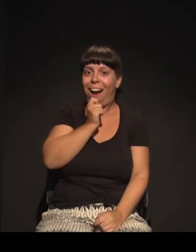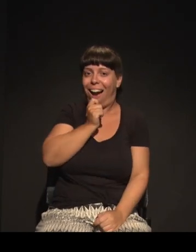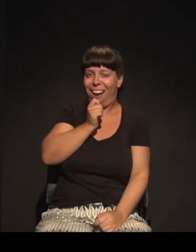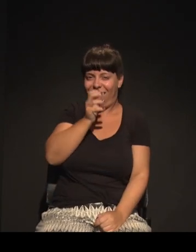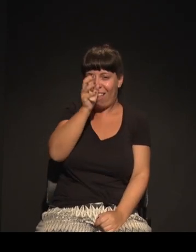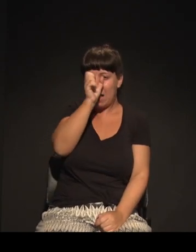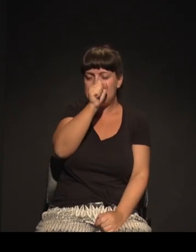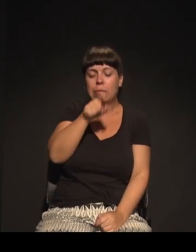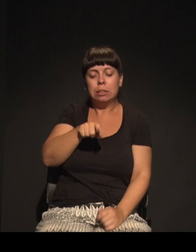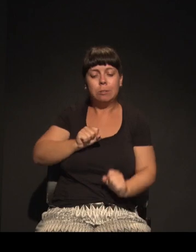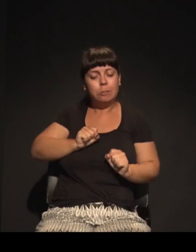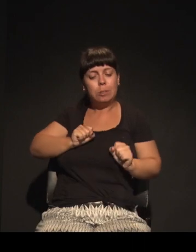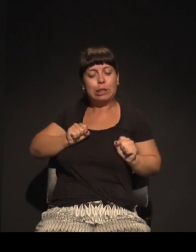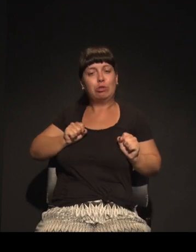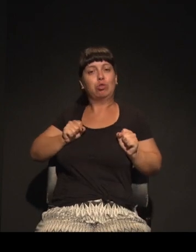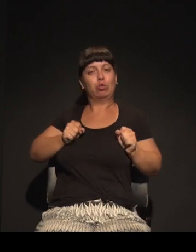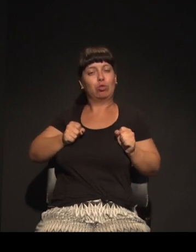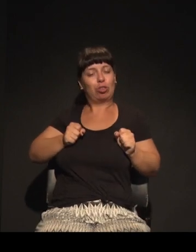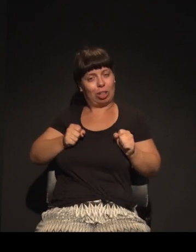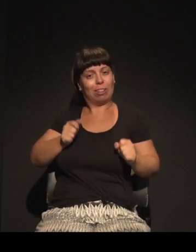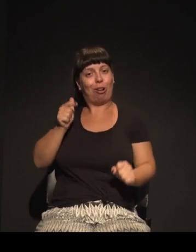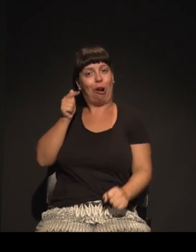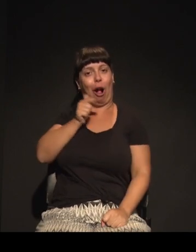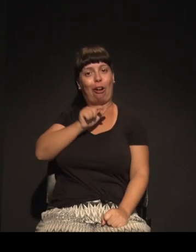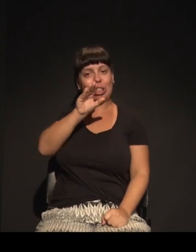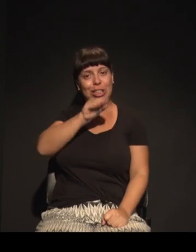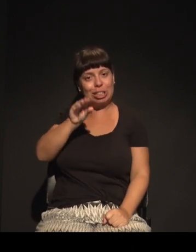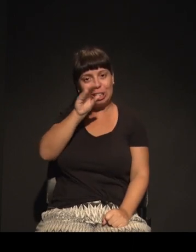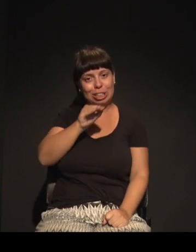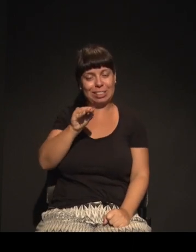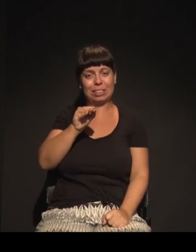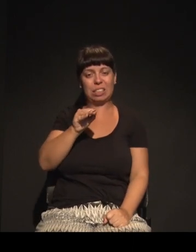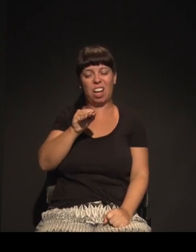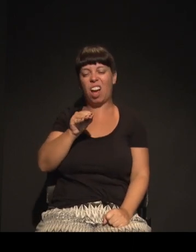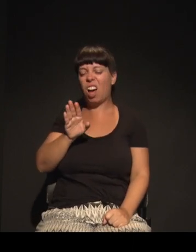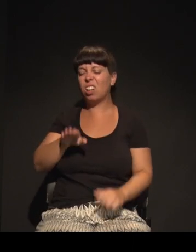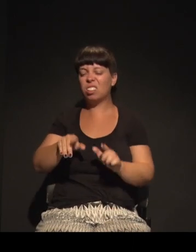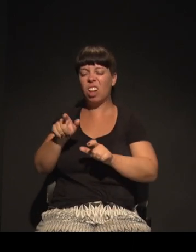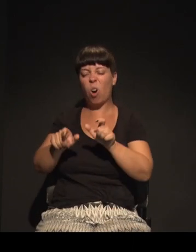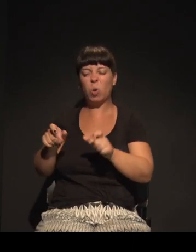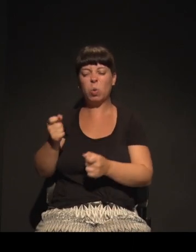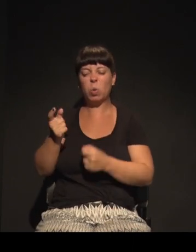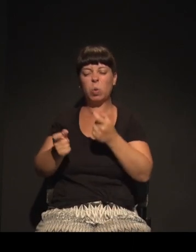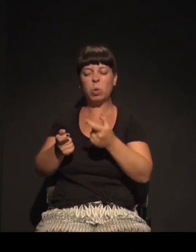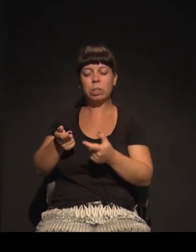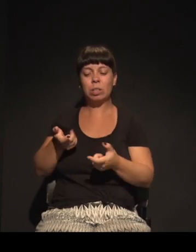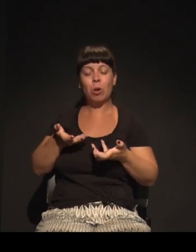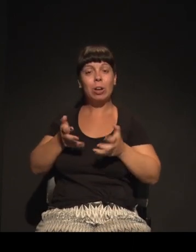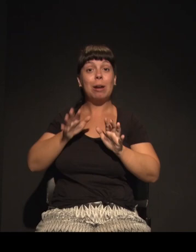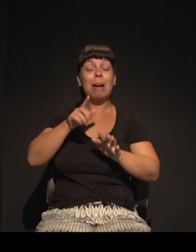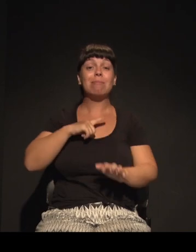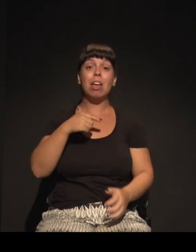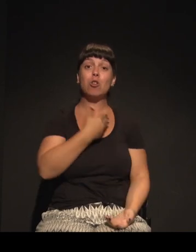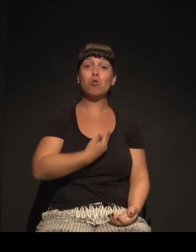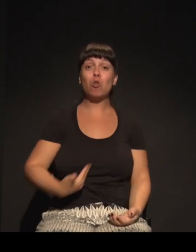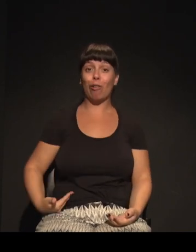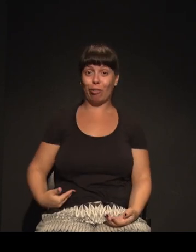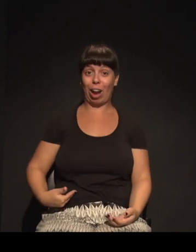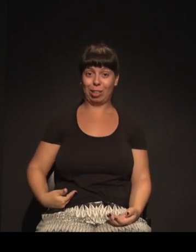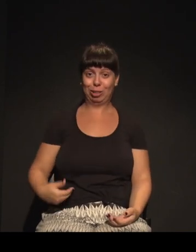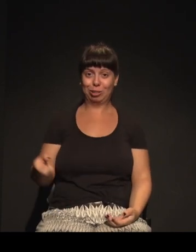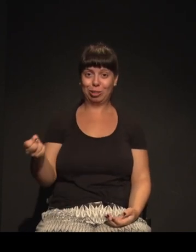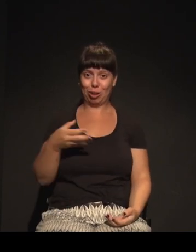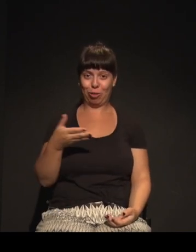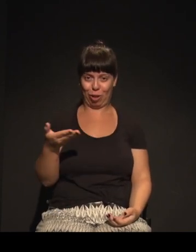língua está se importando a falar uns não querem muito mais com essa no com este novo governo agora presidente tal